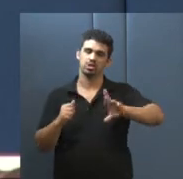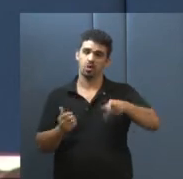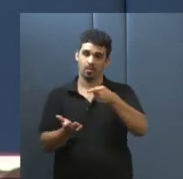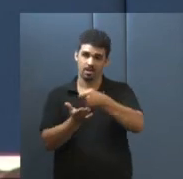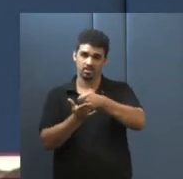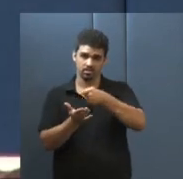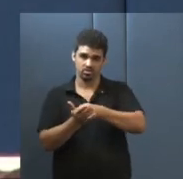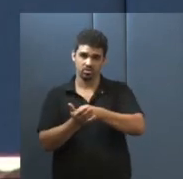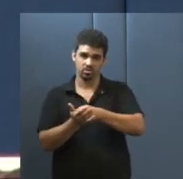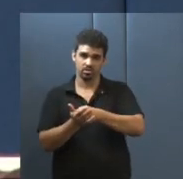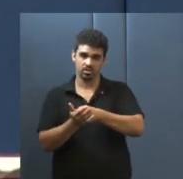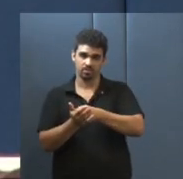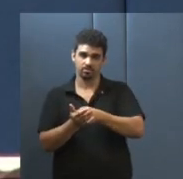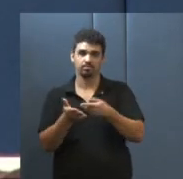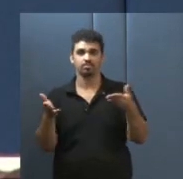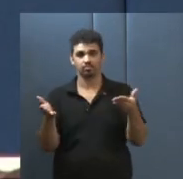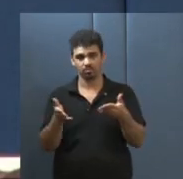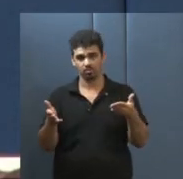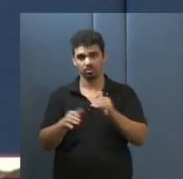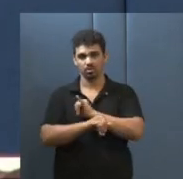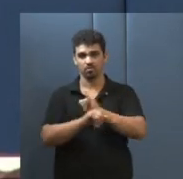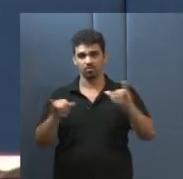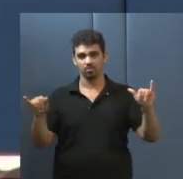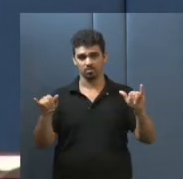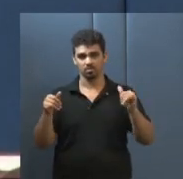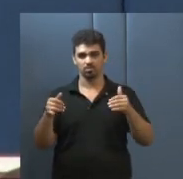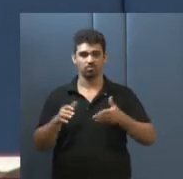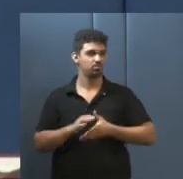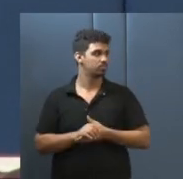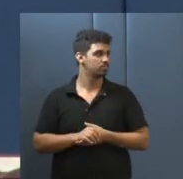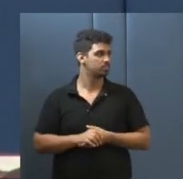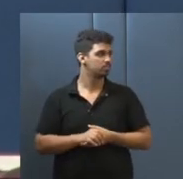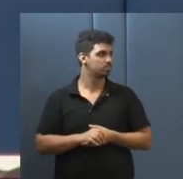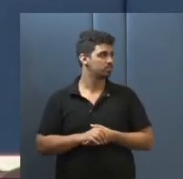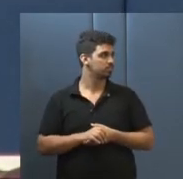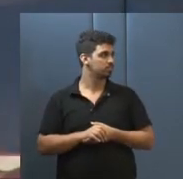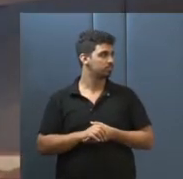E aí hoje a gente está informando dessa maneira, esses dois pontos.